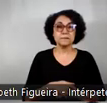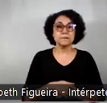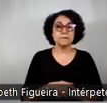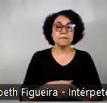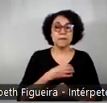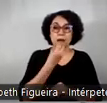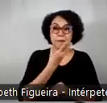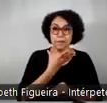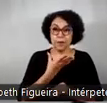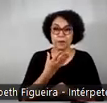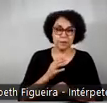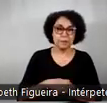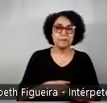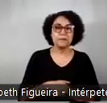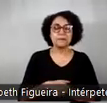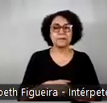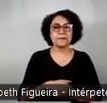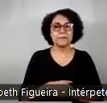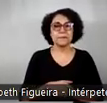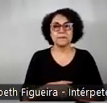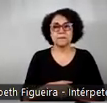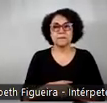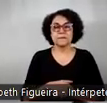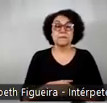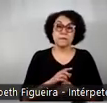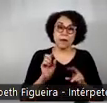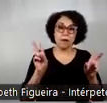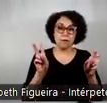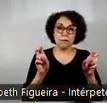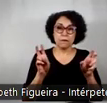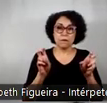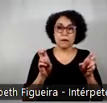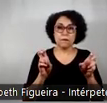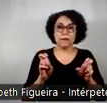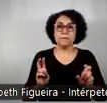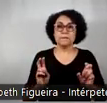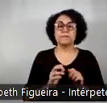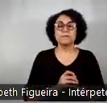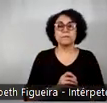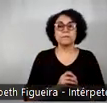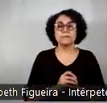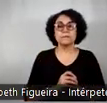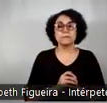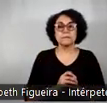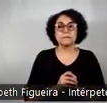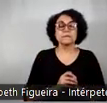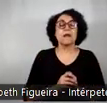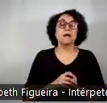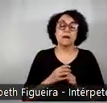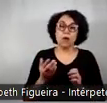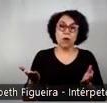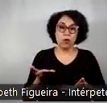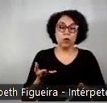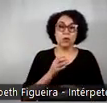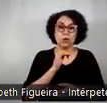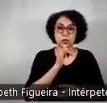Bom, então, como tema, né, que chamaram para poder falar com vocês aqui sobre